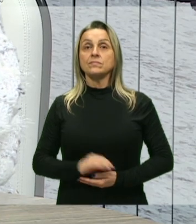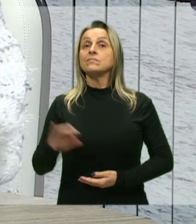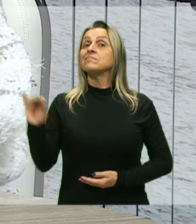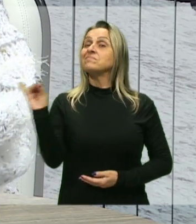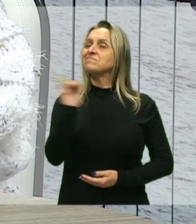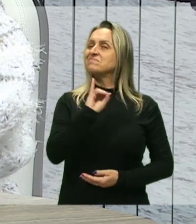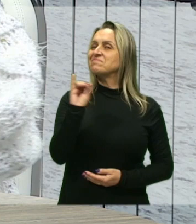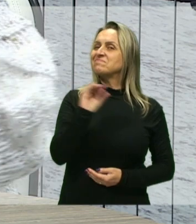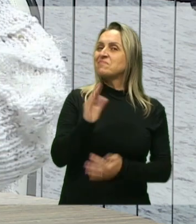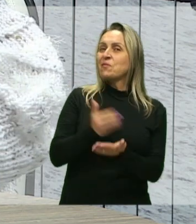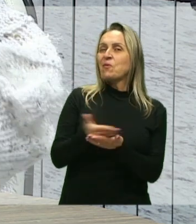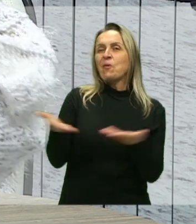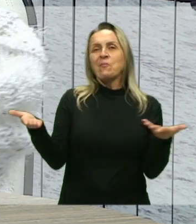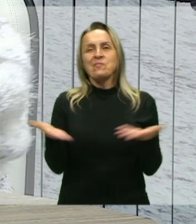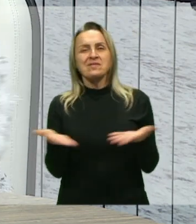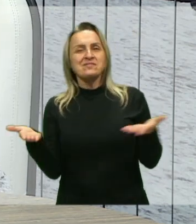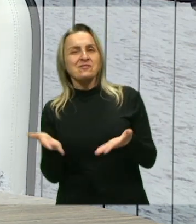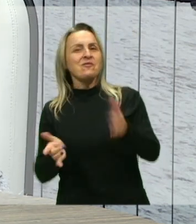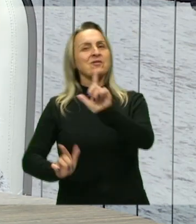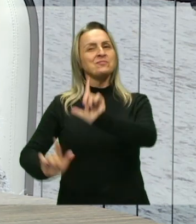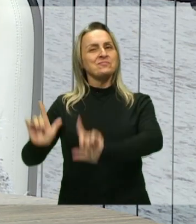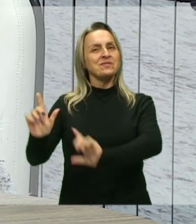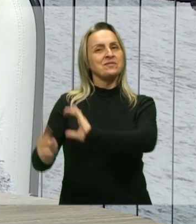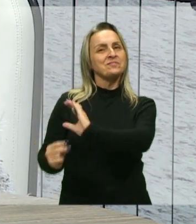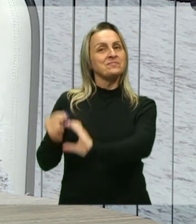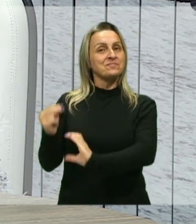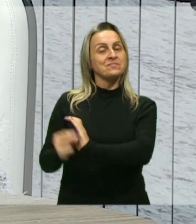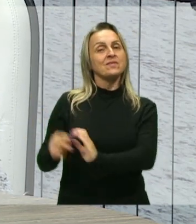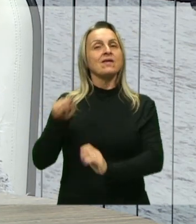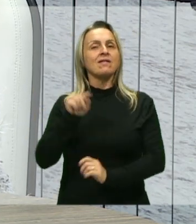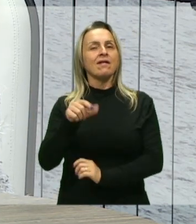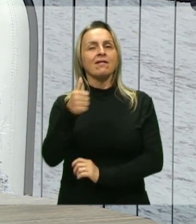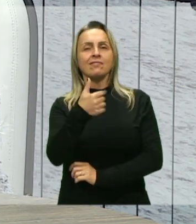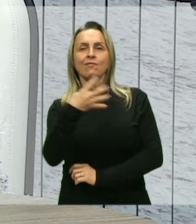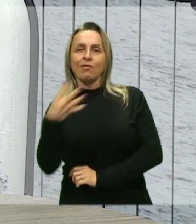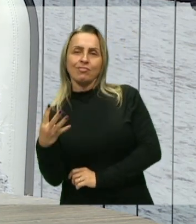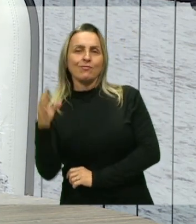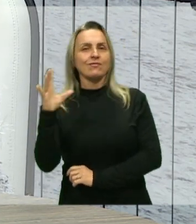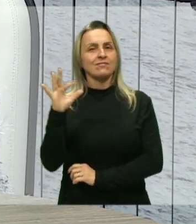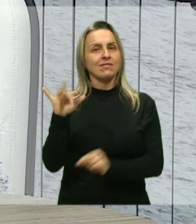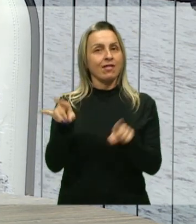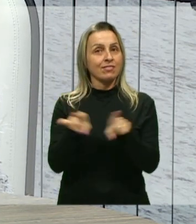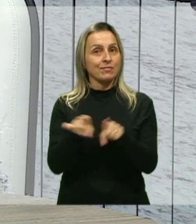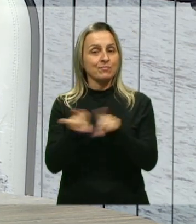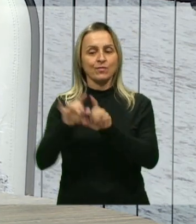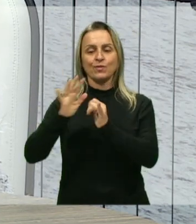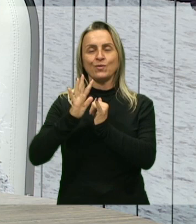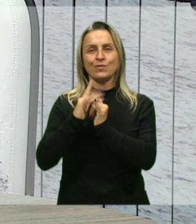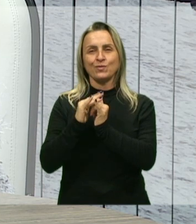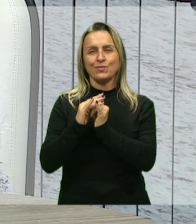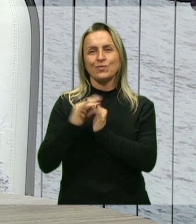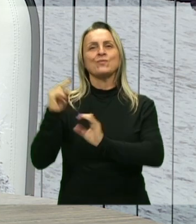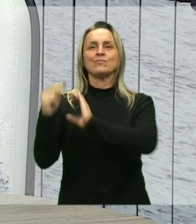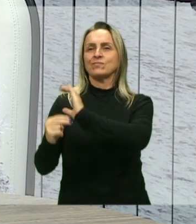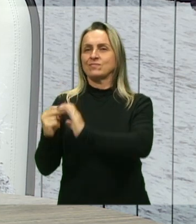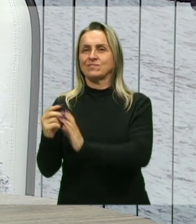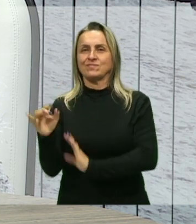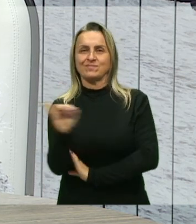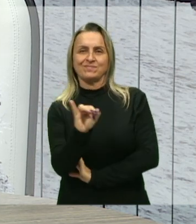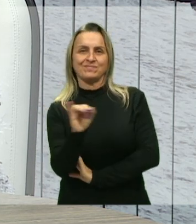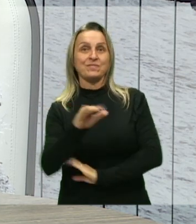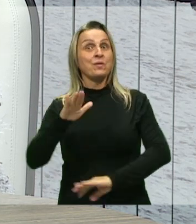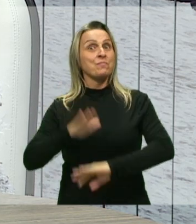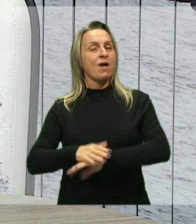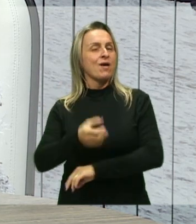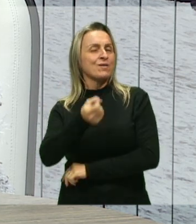Olá, começa agora pela TV Câmara, no canal 14 da Claro, e também no YouTube da Câmara de Vereadores de Itajaí, mais um